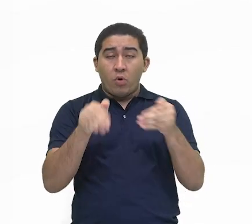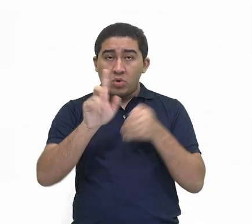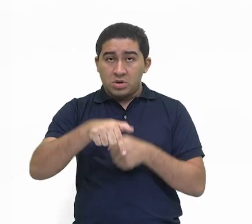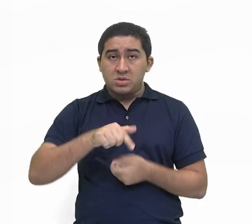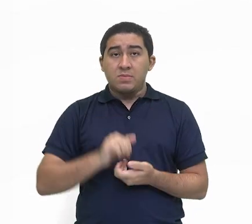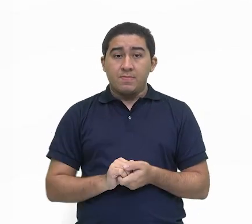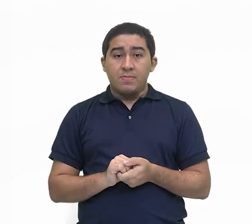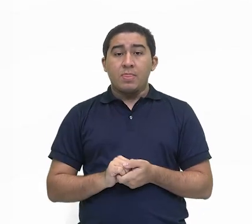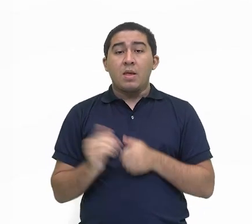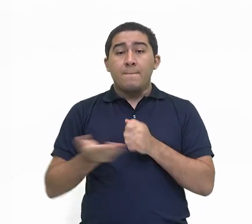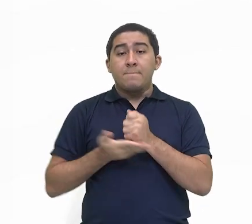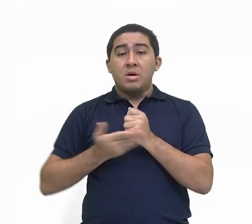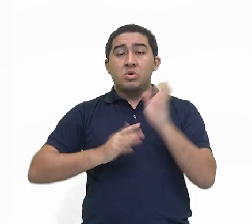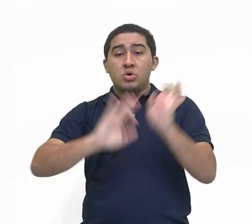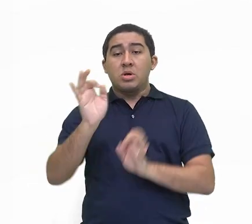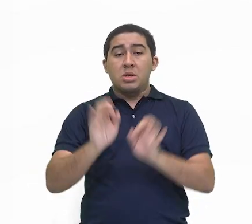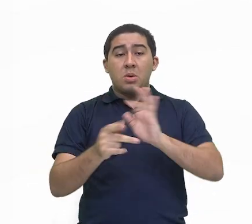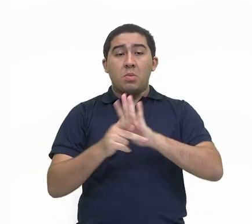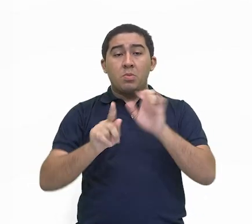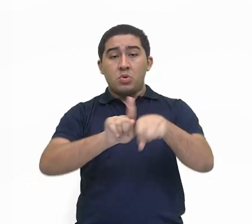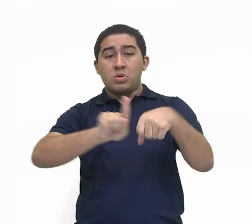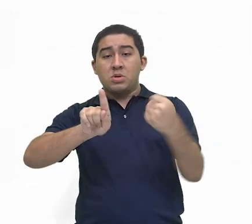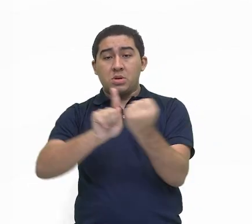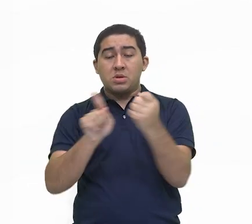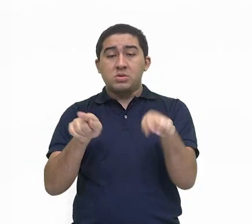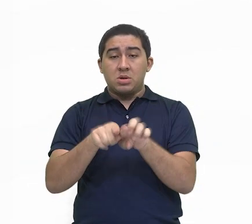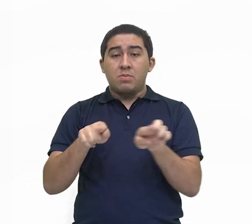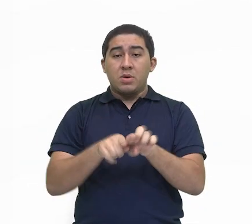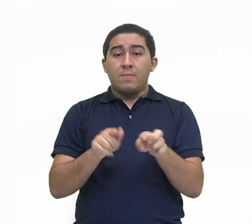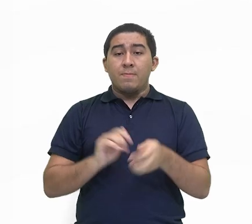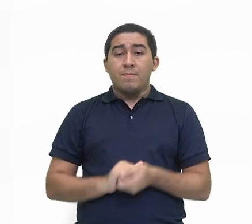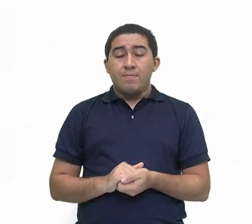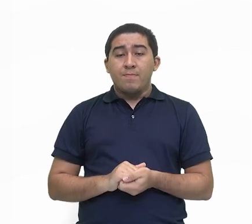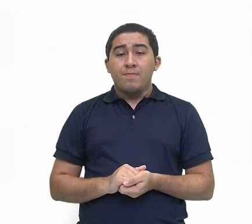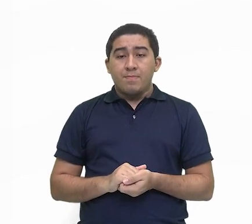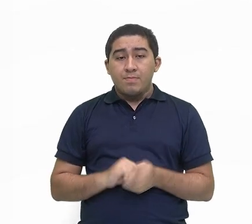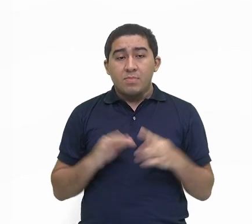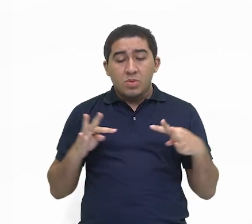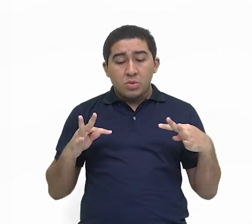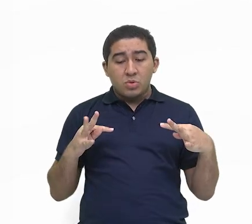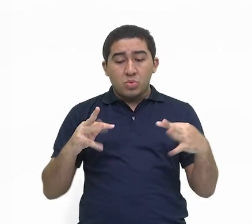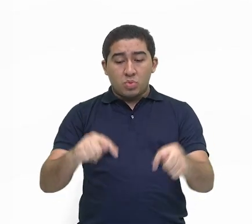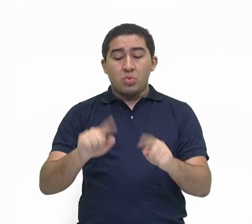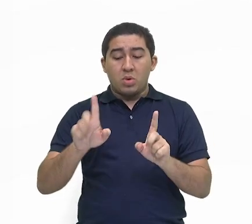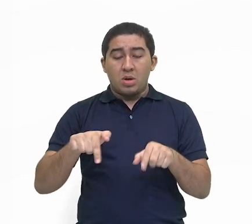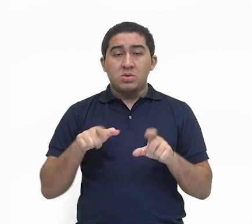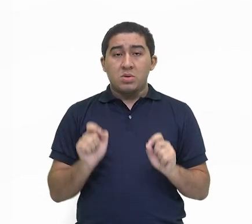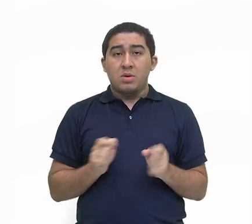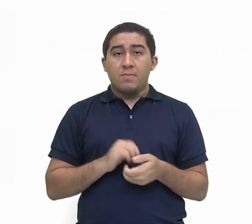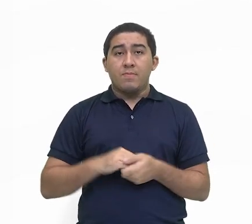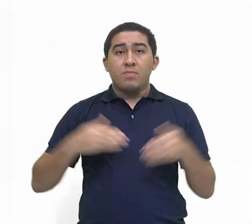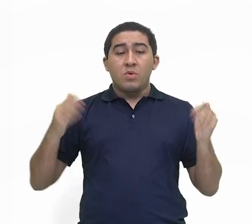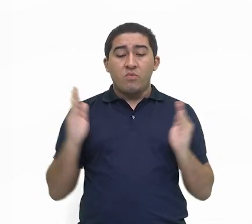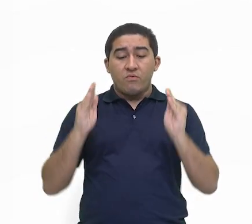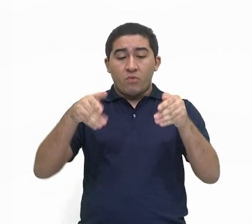bases para a organização e funcionamento da sociedade. Então, tudo isso aqui é voltado, né, toda